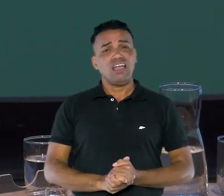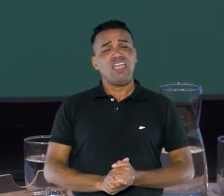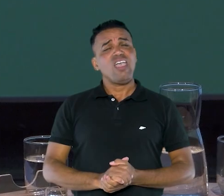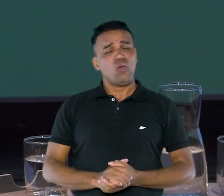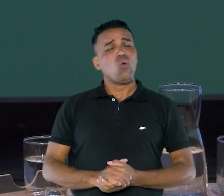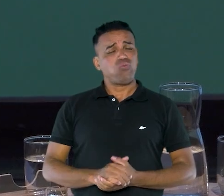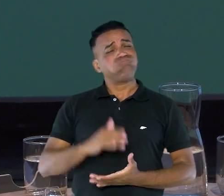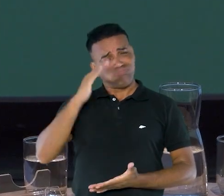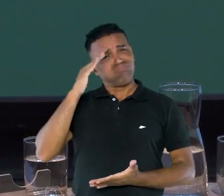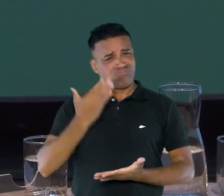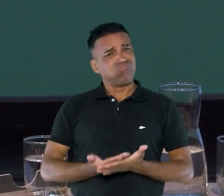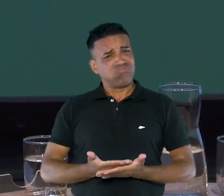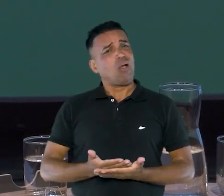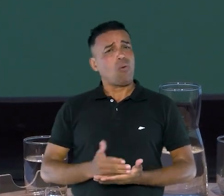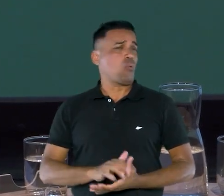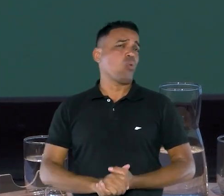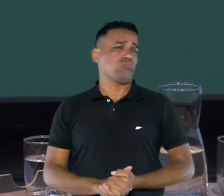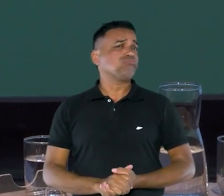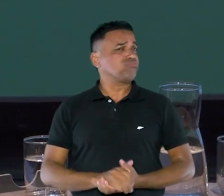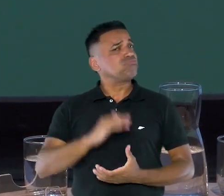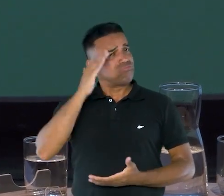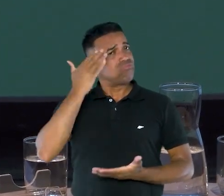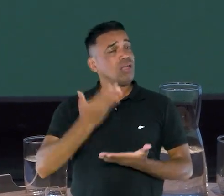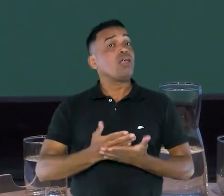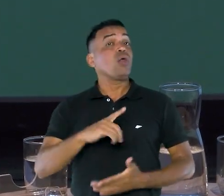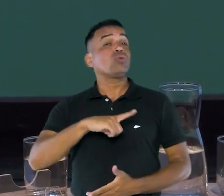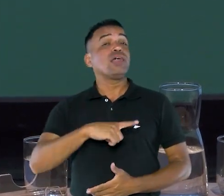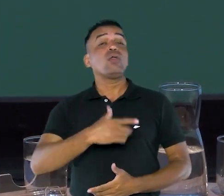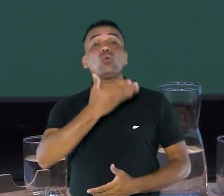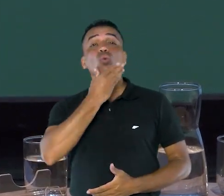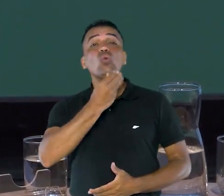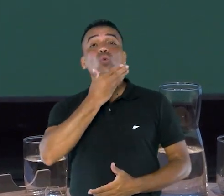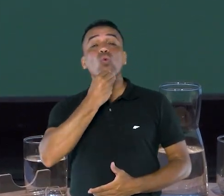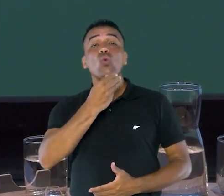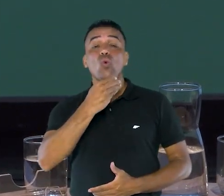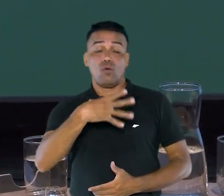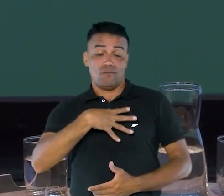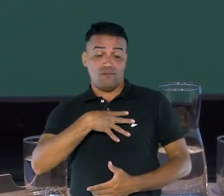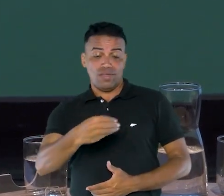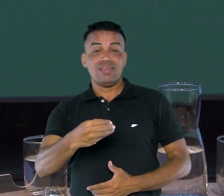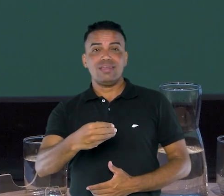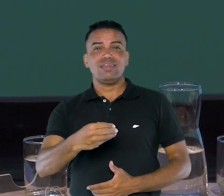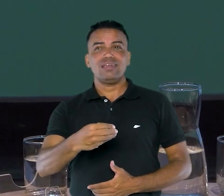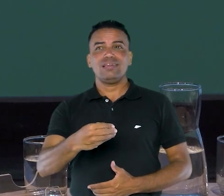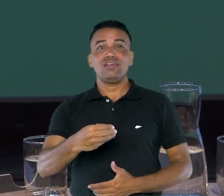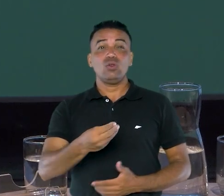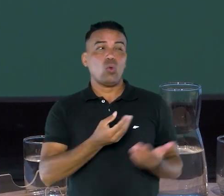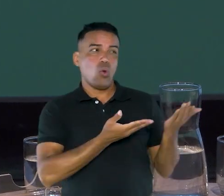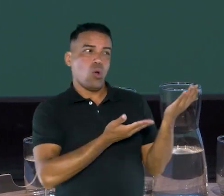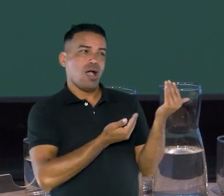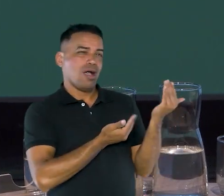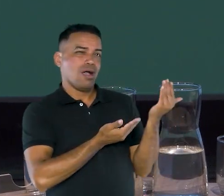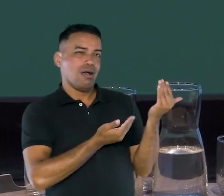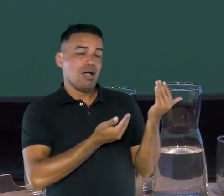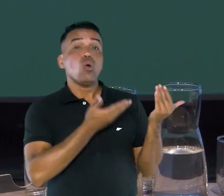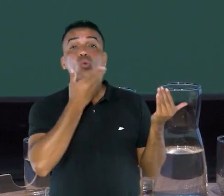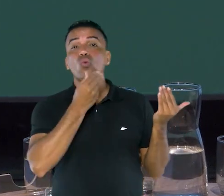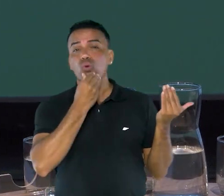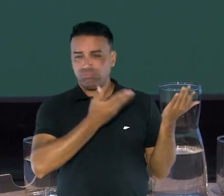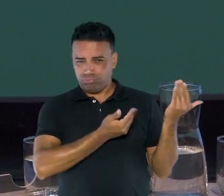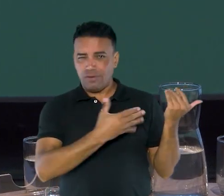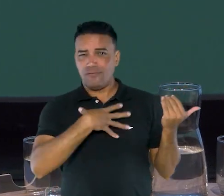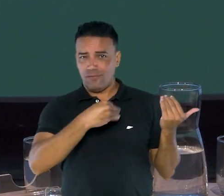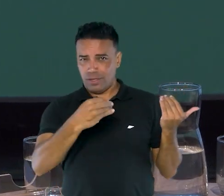estou convencida, não sei, eu tenho um filho que está assim tateando essa adolescência,